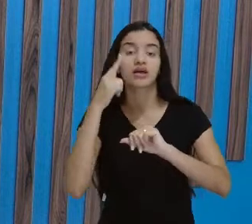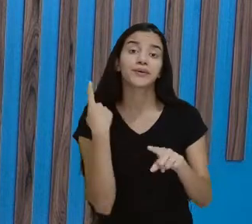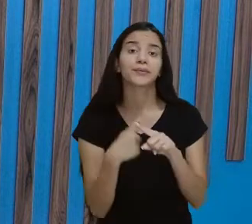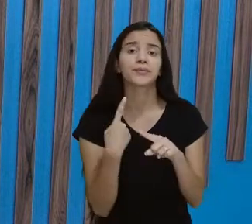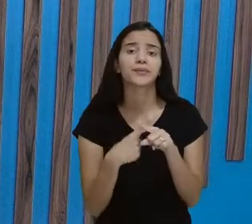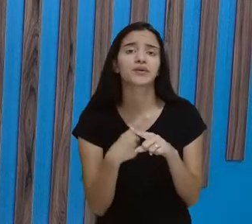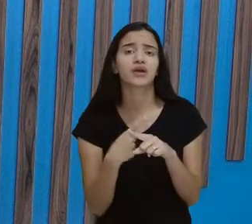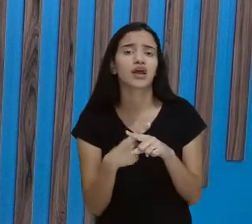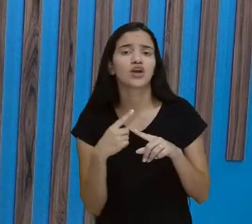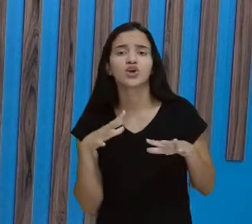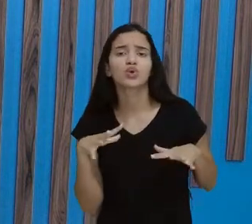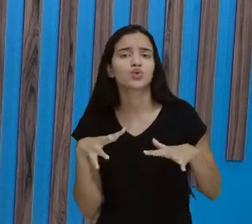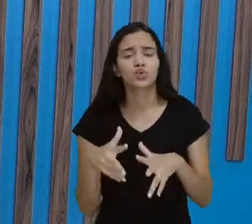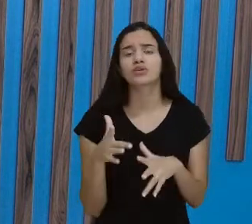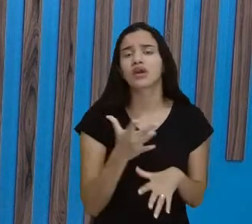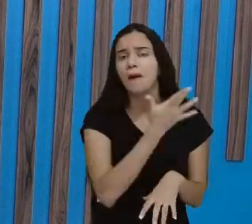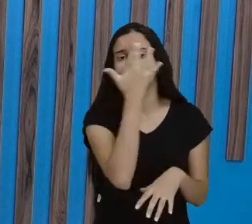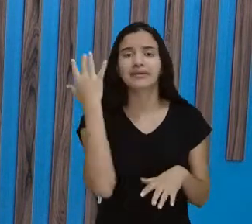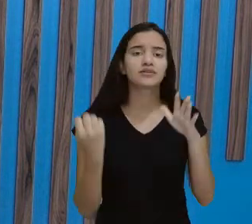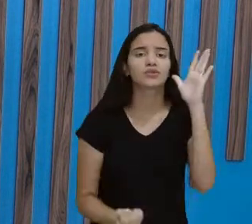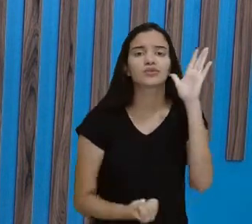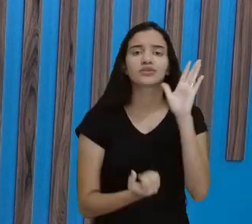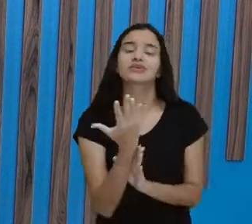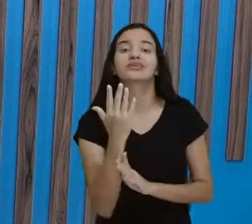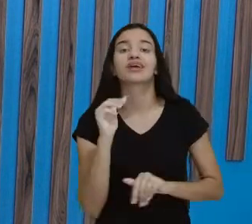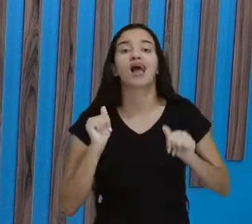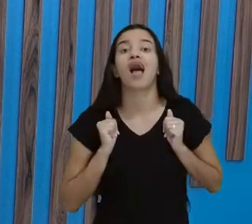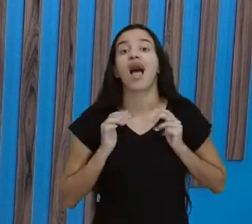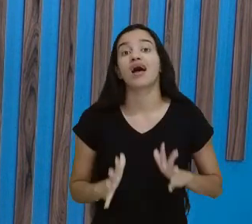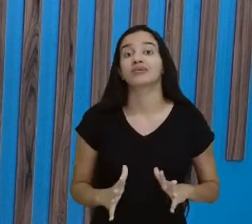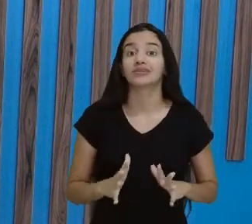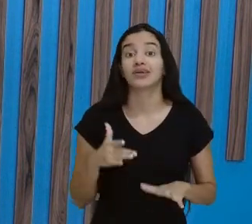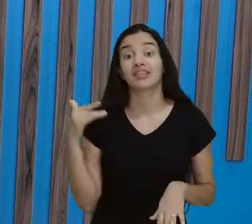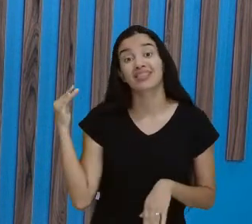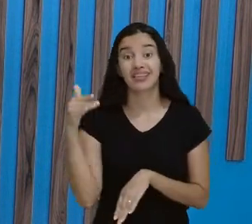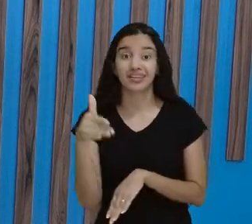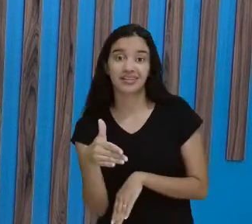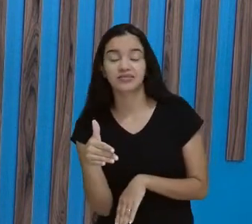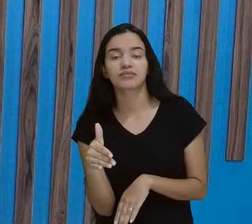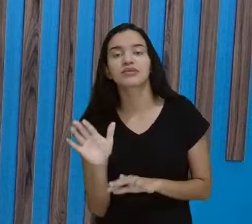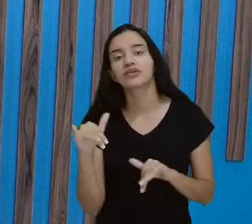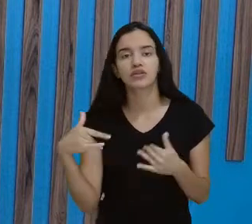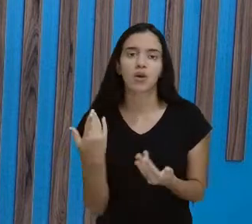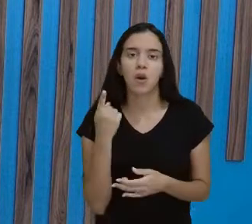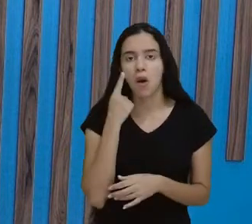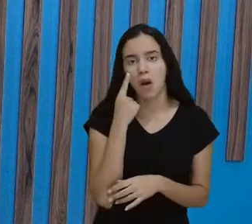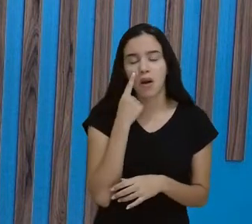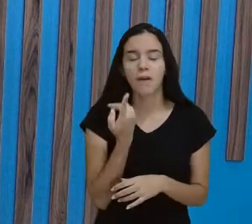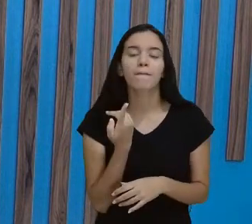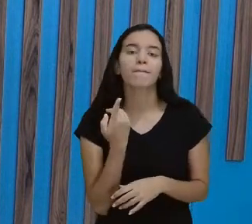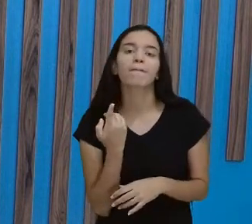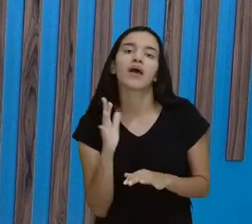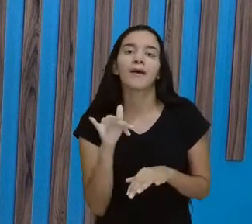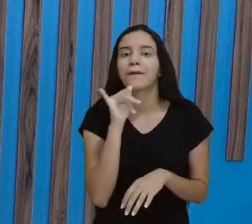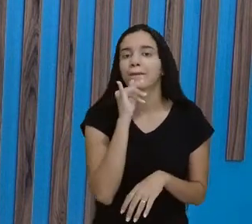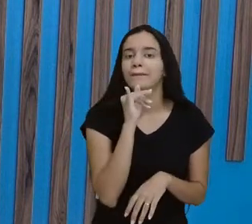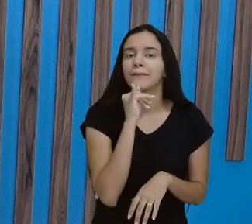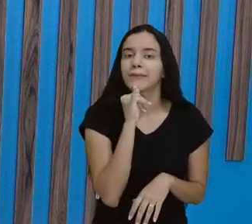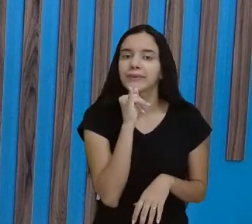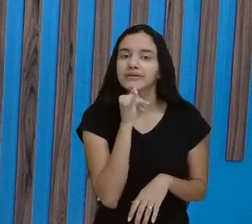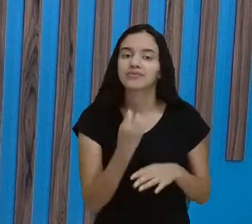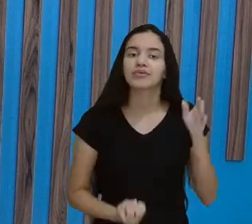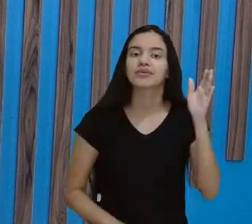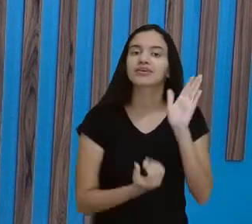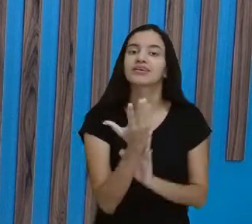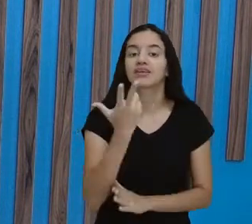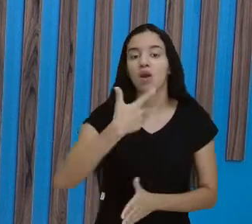a cultura é tudo que as pessoas criam, é a ação humana diretamente, certo? Então, quando a gente, por exemplo, cria